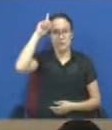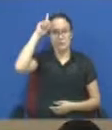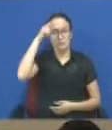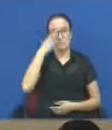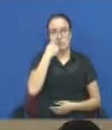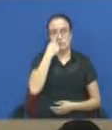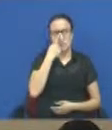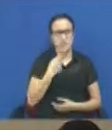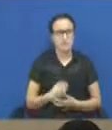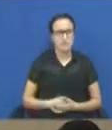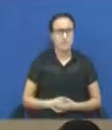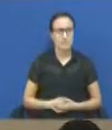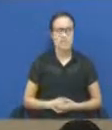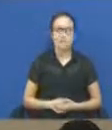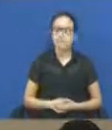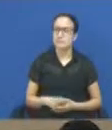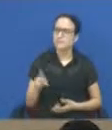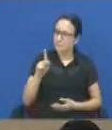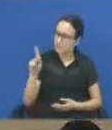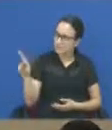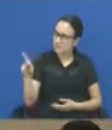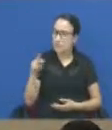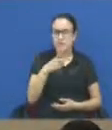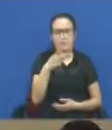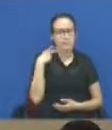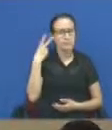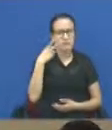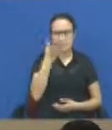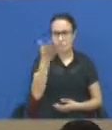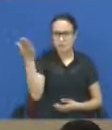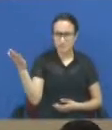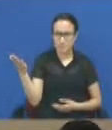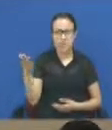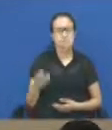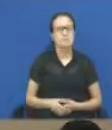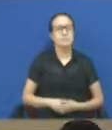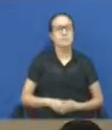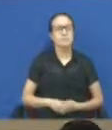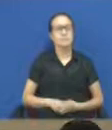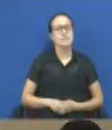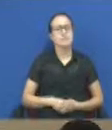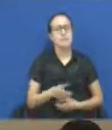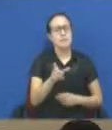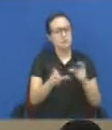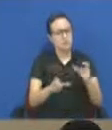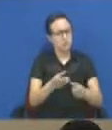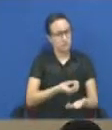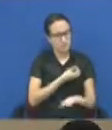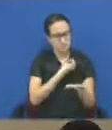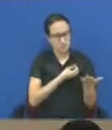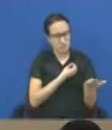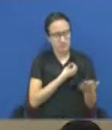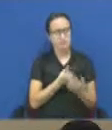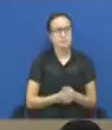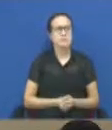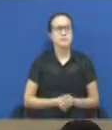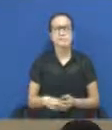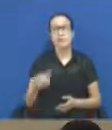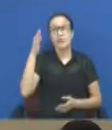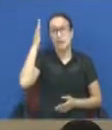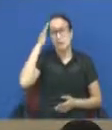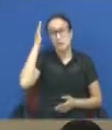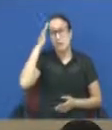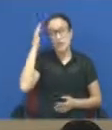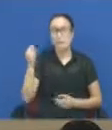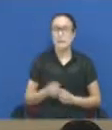Senhor presidente, vereadores, vereadoras, público aqui presente, eu só queria saber com o líder do prefeito Will